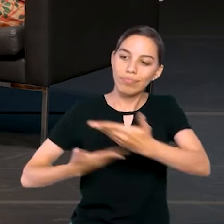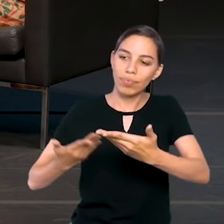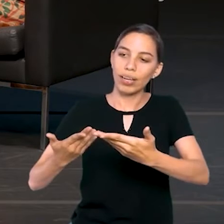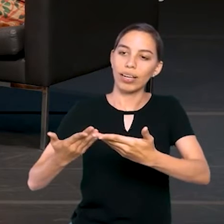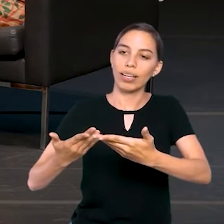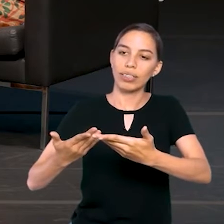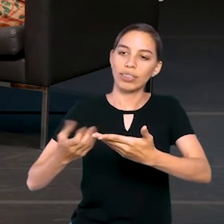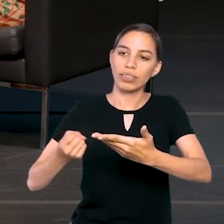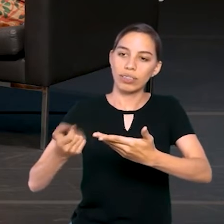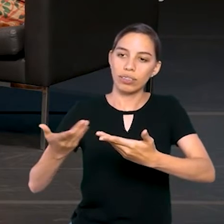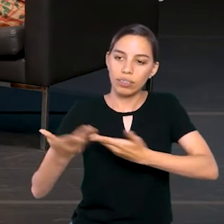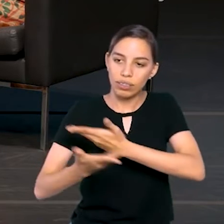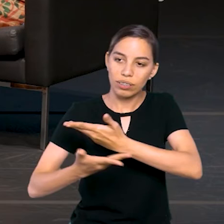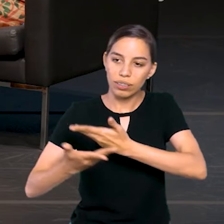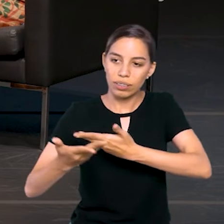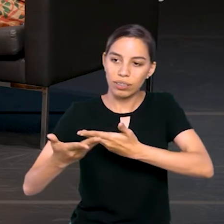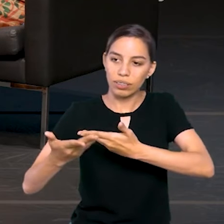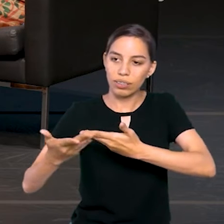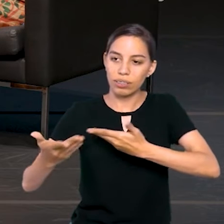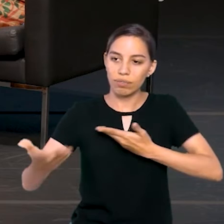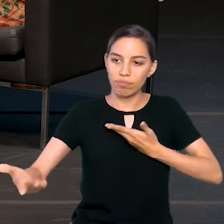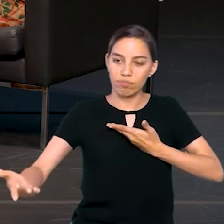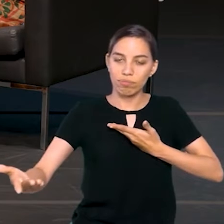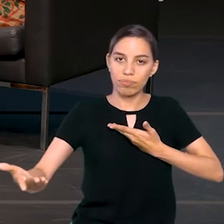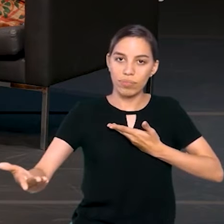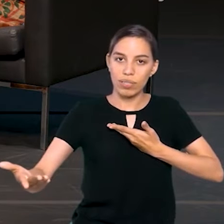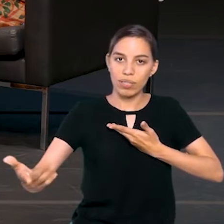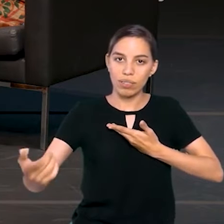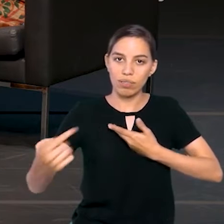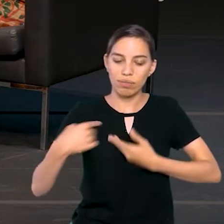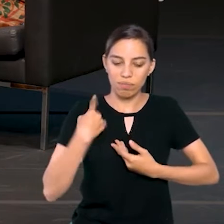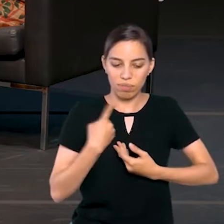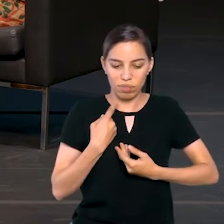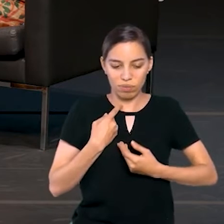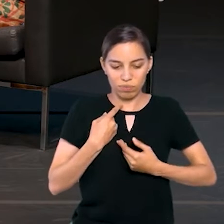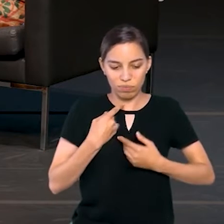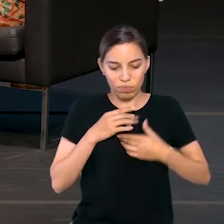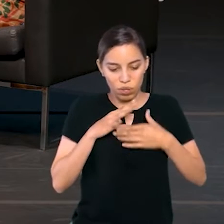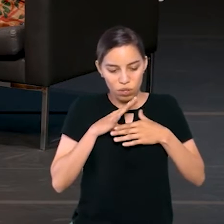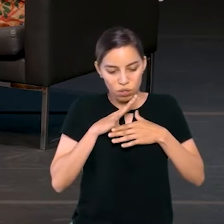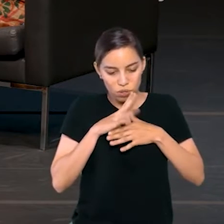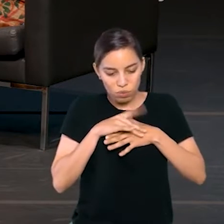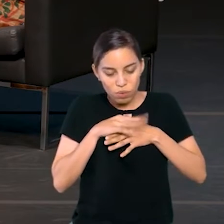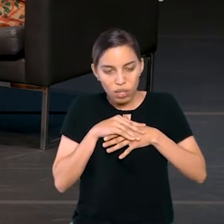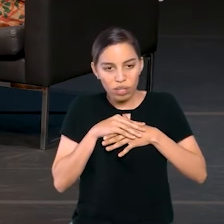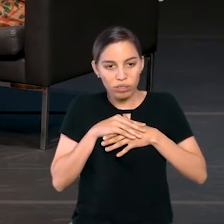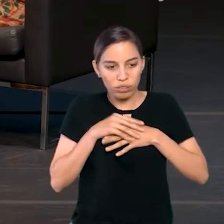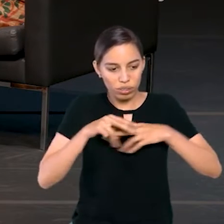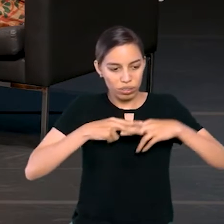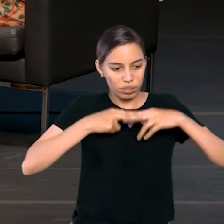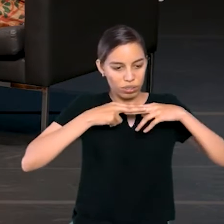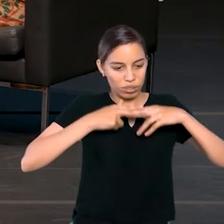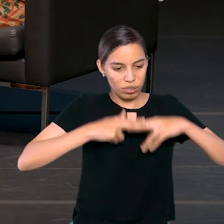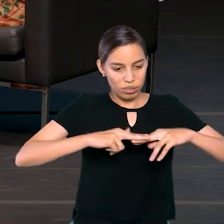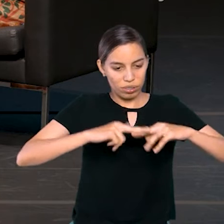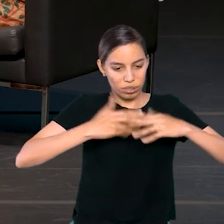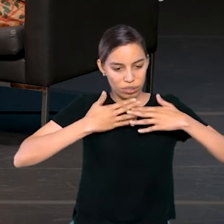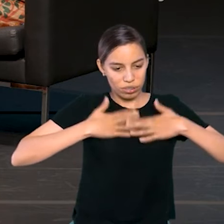redes serem cortadas e isso nos afeta também, né? Então, é um pouquinho nesse sentido assim que eu